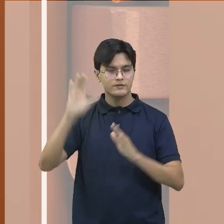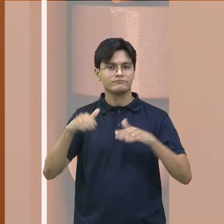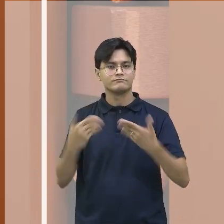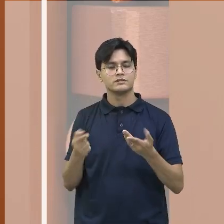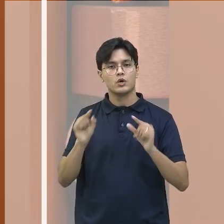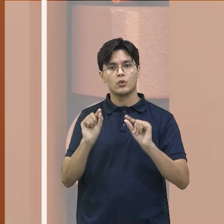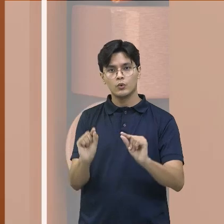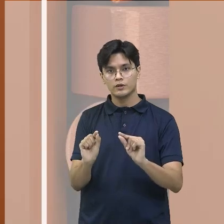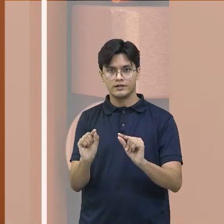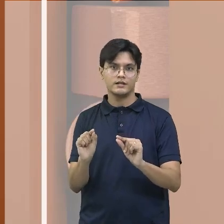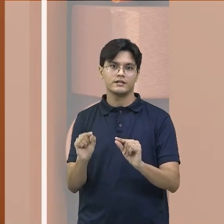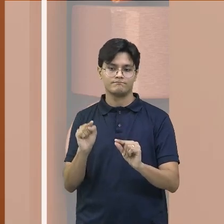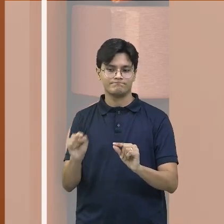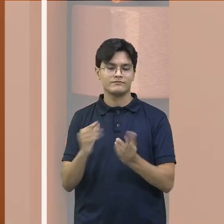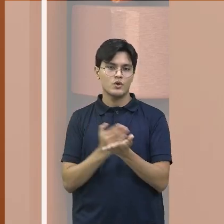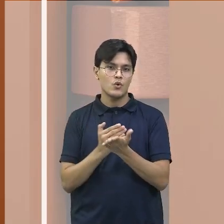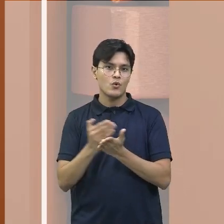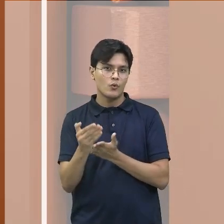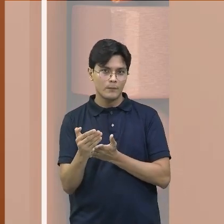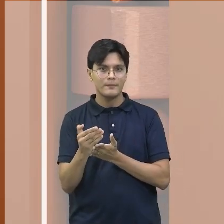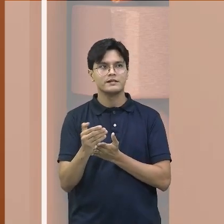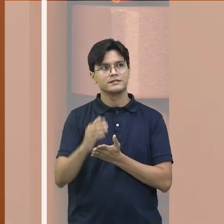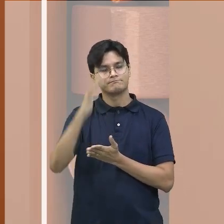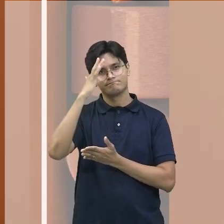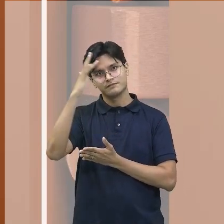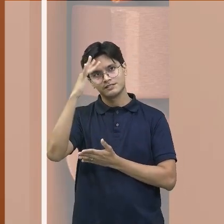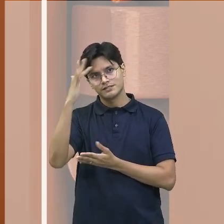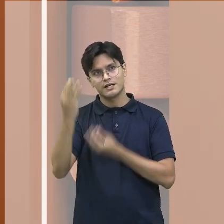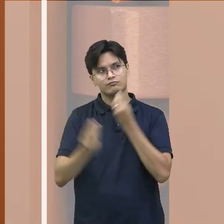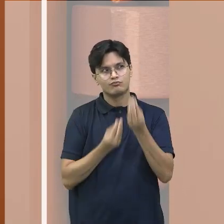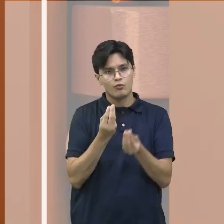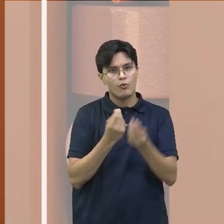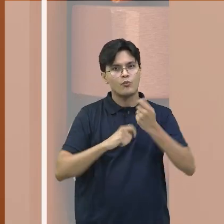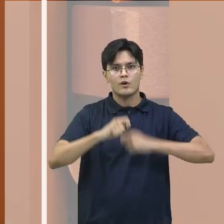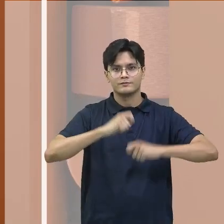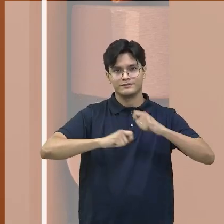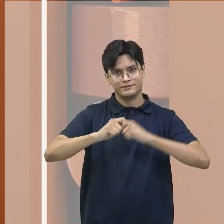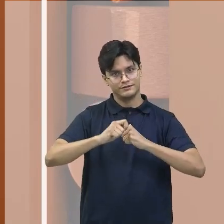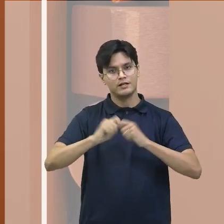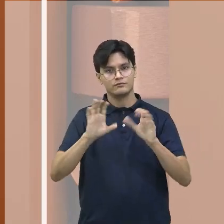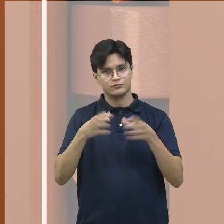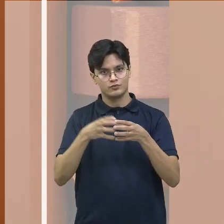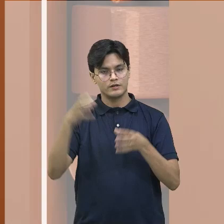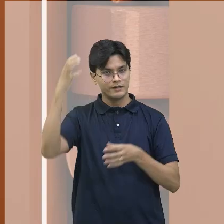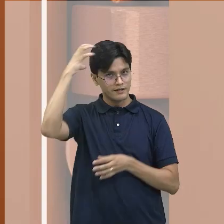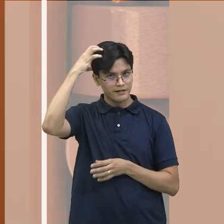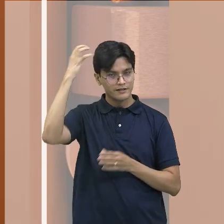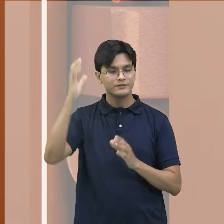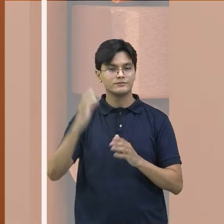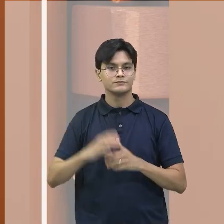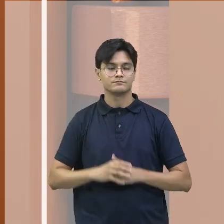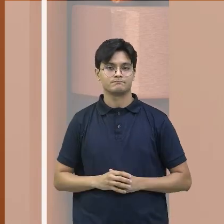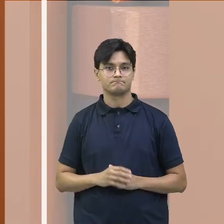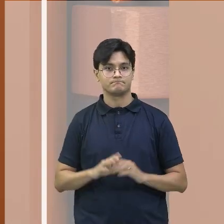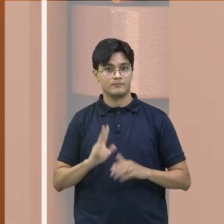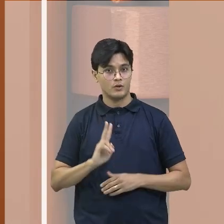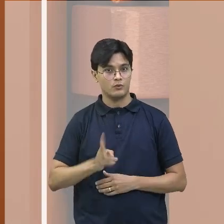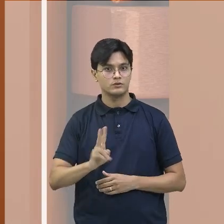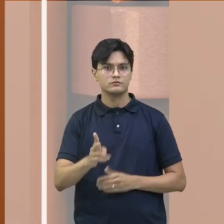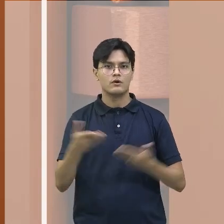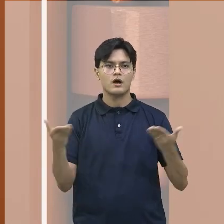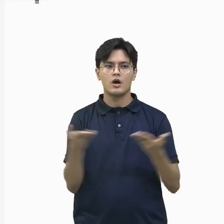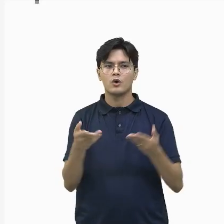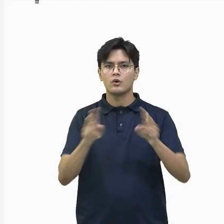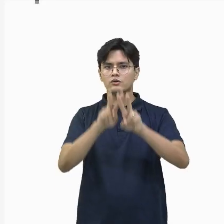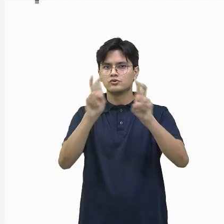aí sim, começar a pensar na administração, tá certo? Então, deste reino. Continuemos, vamos falar então agora